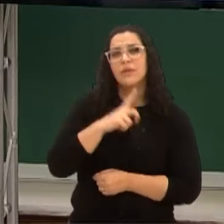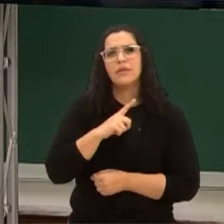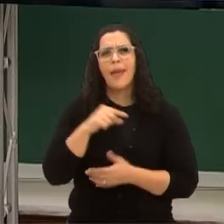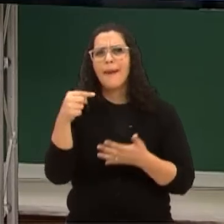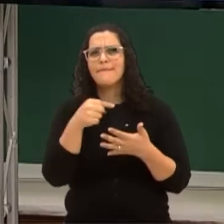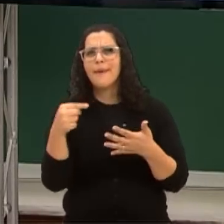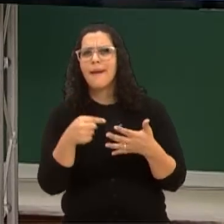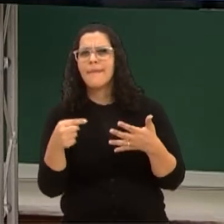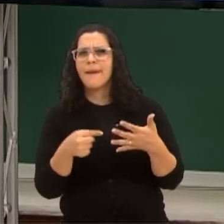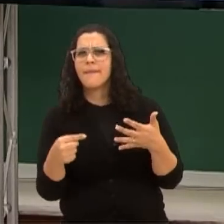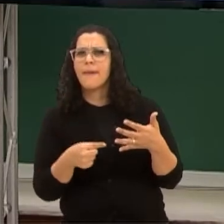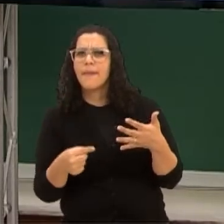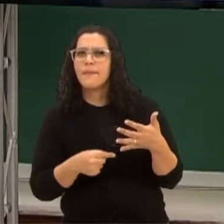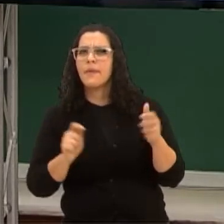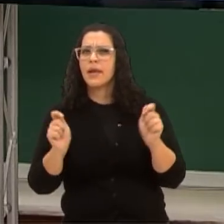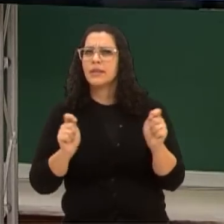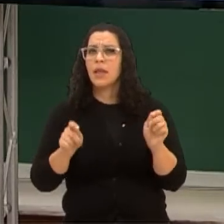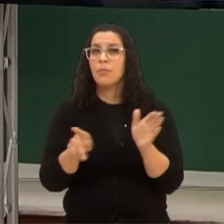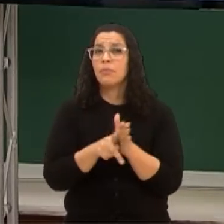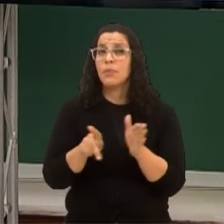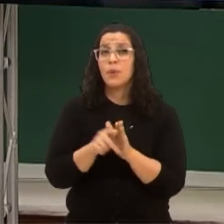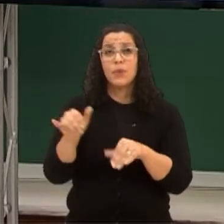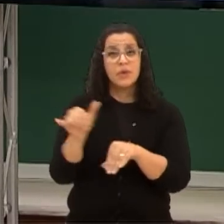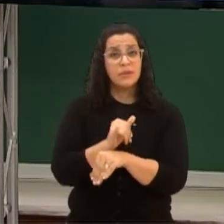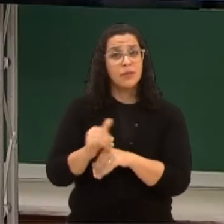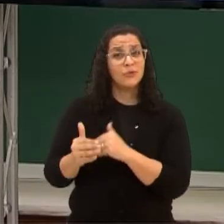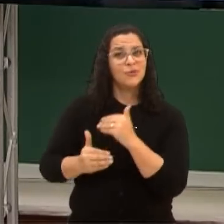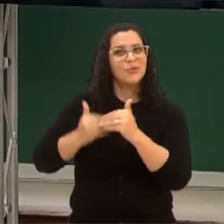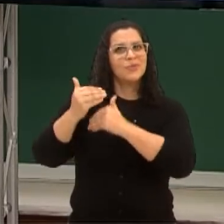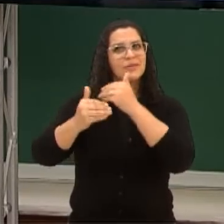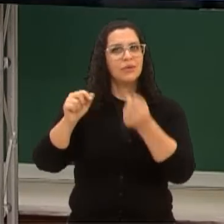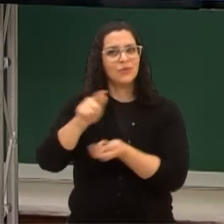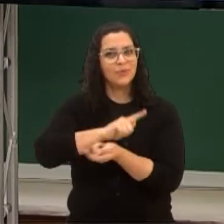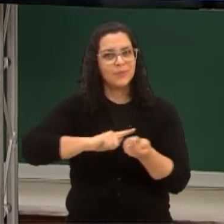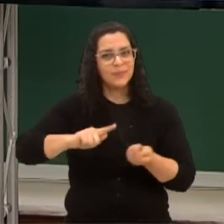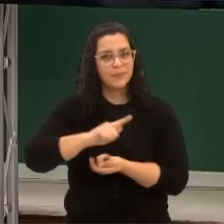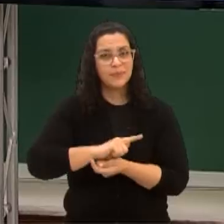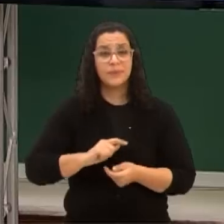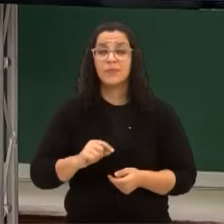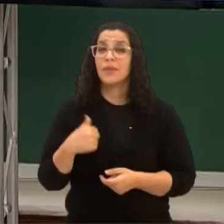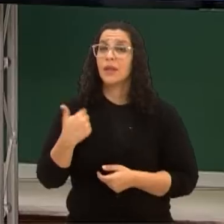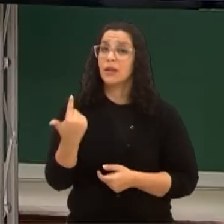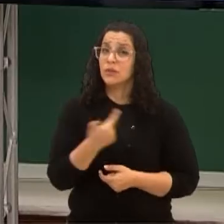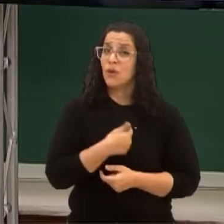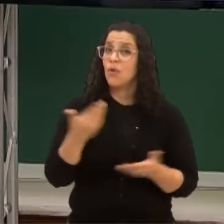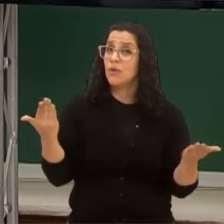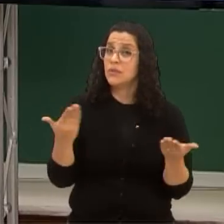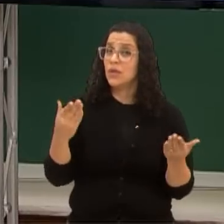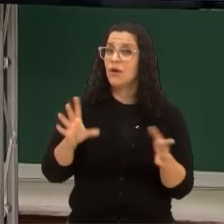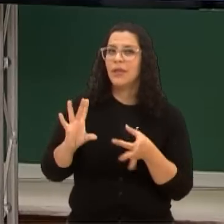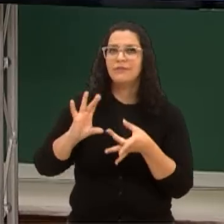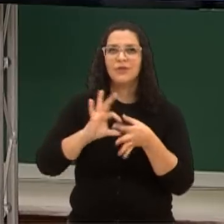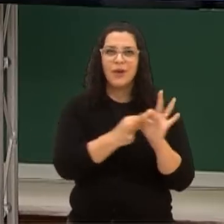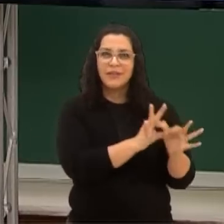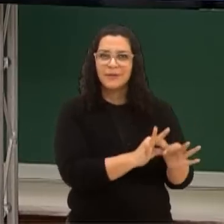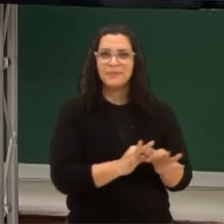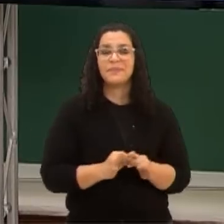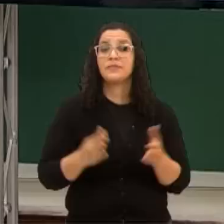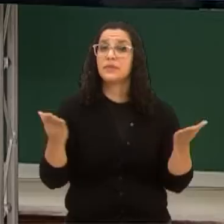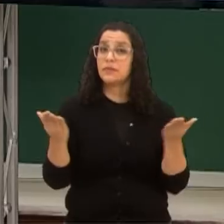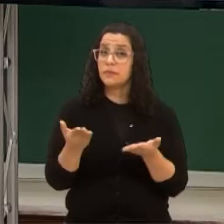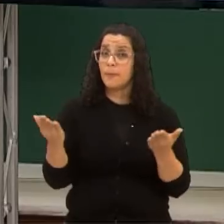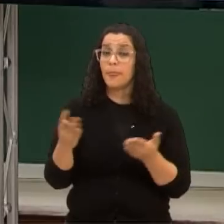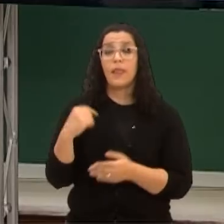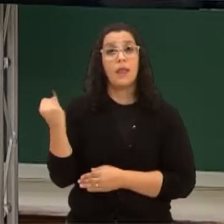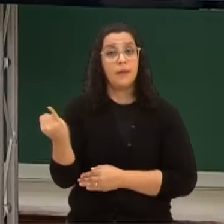Então, tudo isso também pode ser fruto desse processo de globalização, em que estamos conectados.